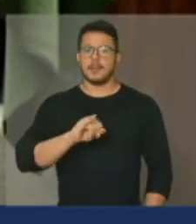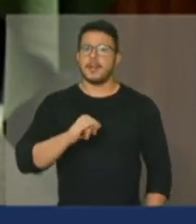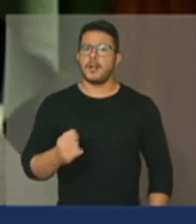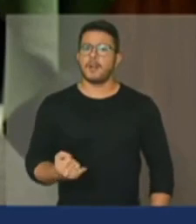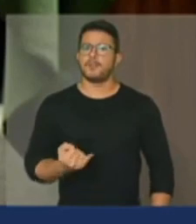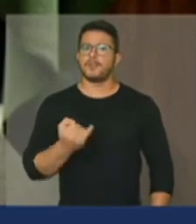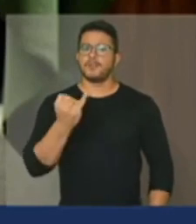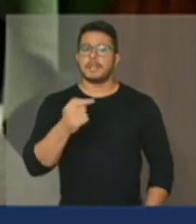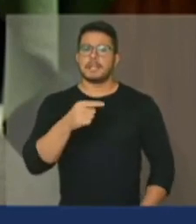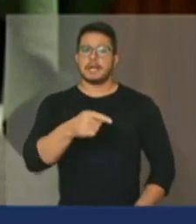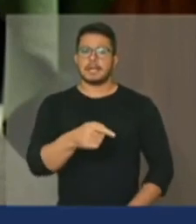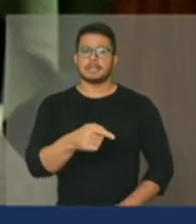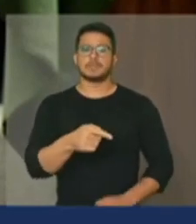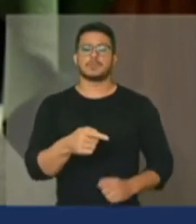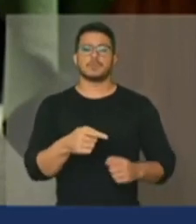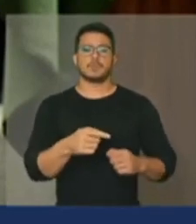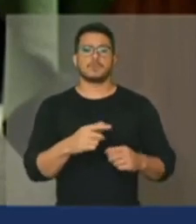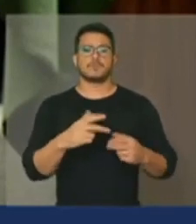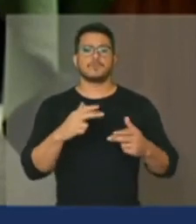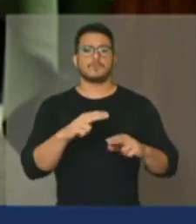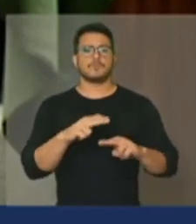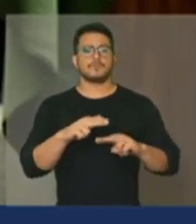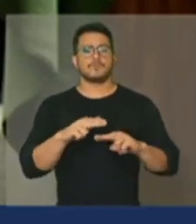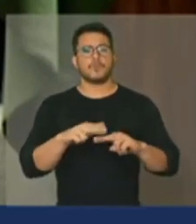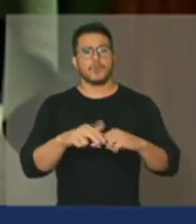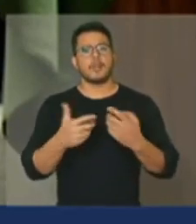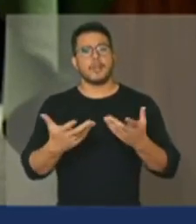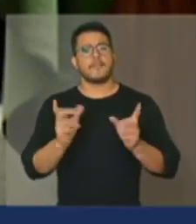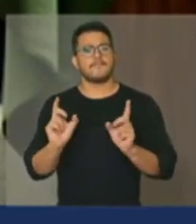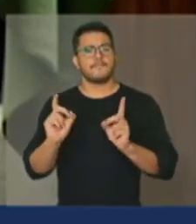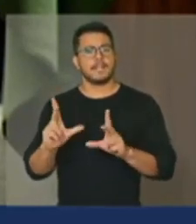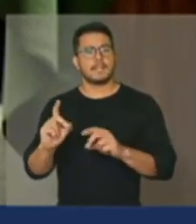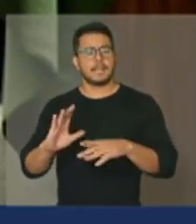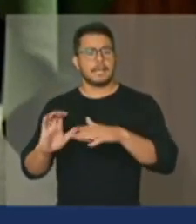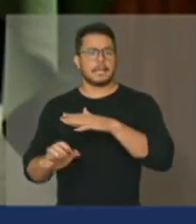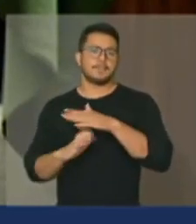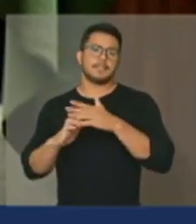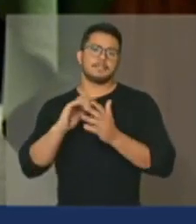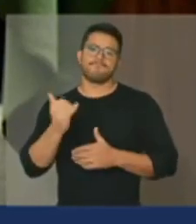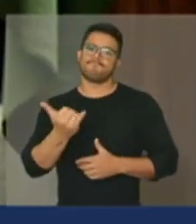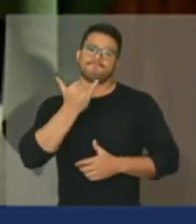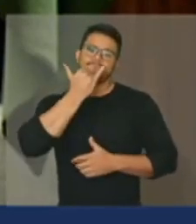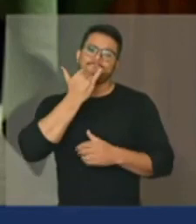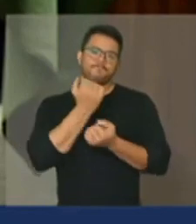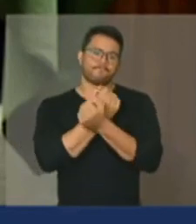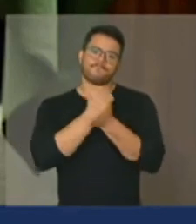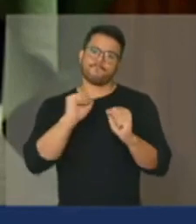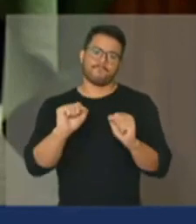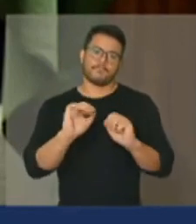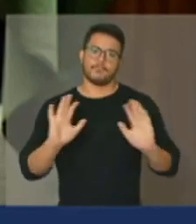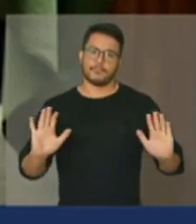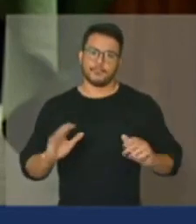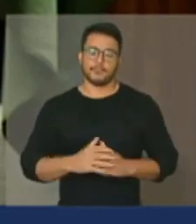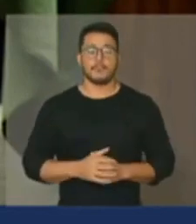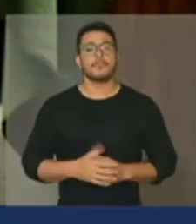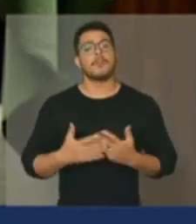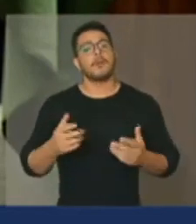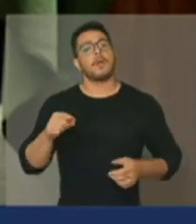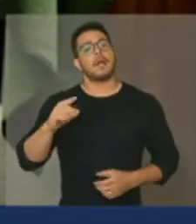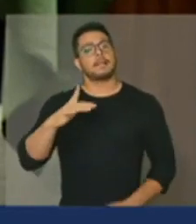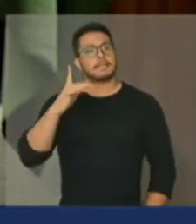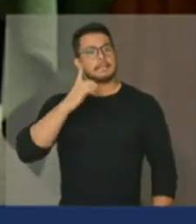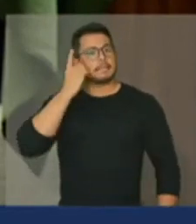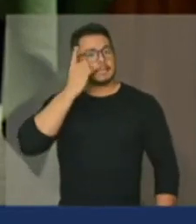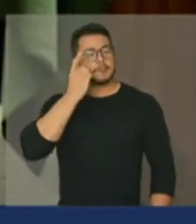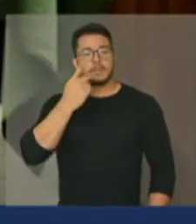ideia privatista é inaceitável e desrespeitosa. Isso a deputada colocou a sua opinião no seu